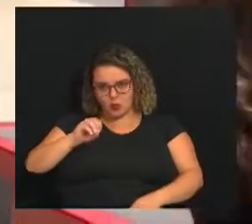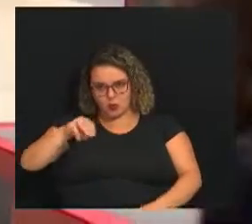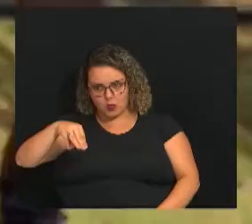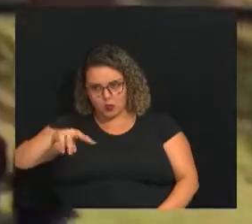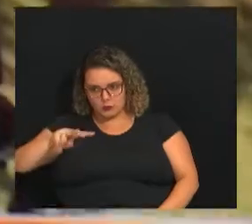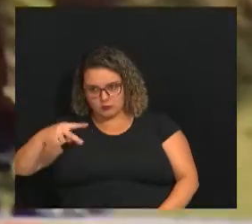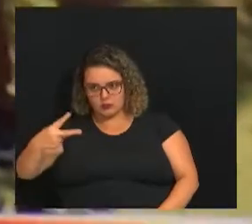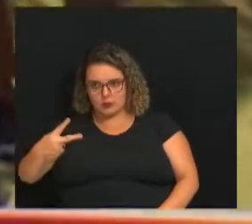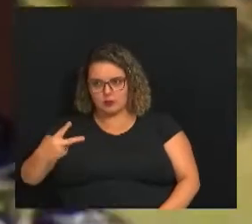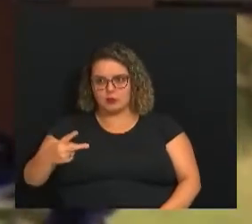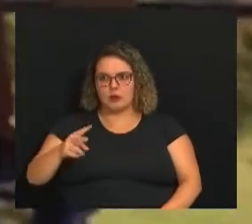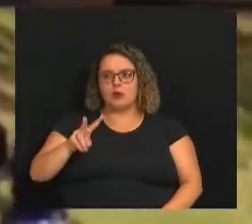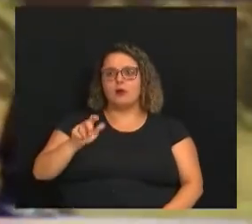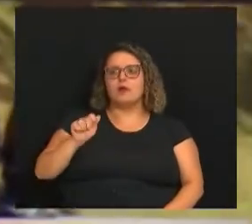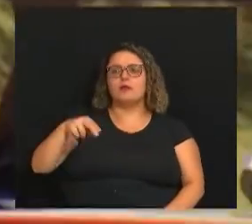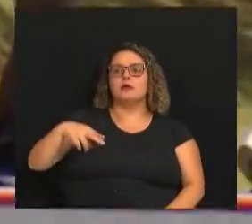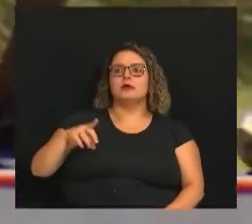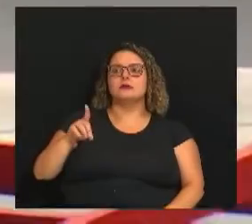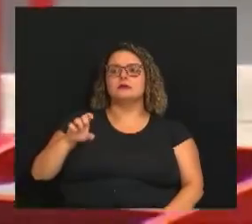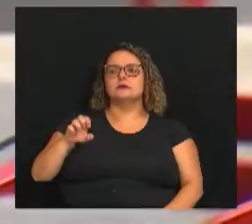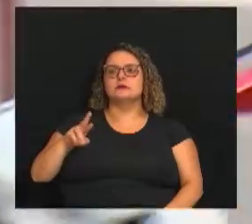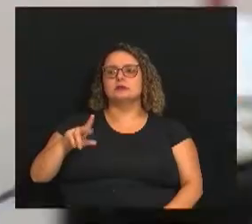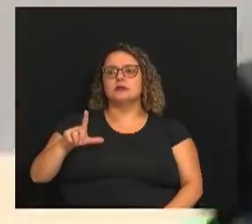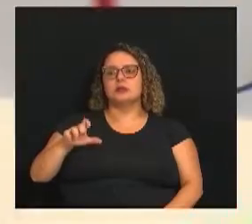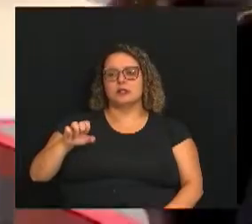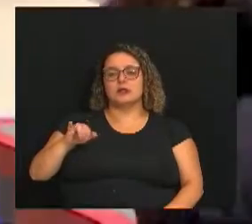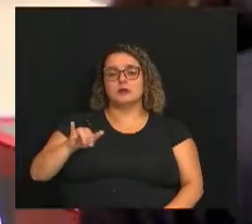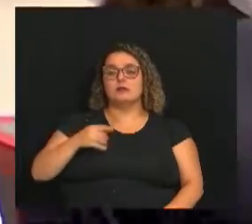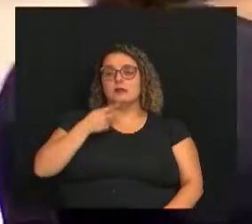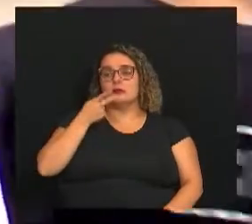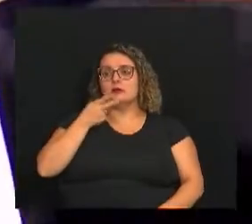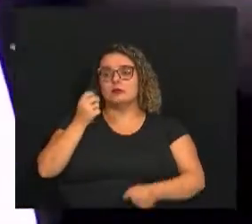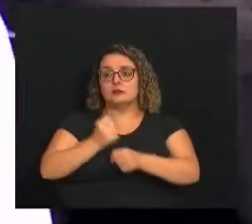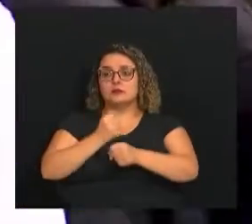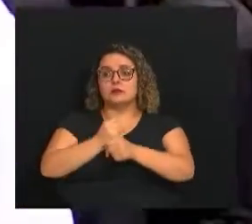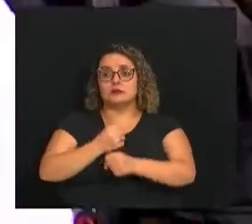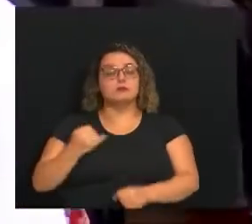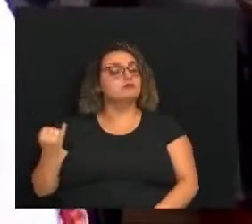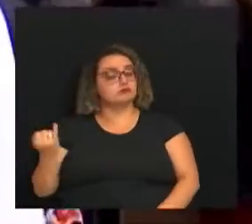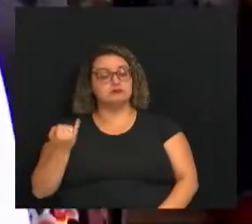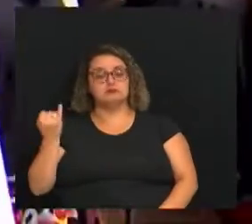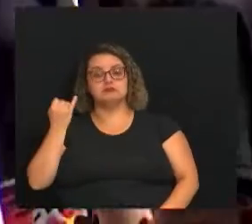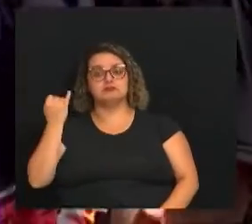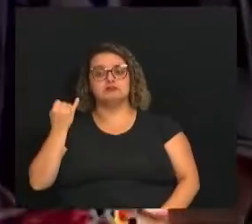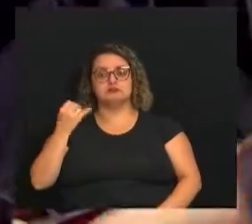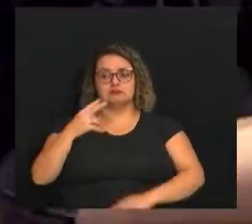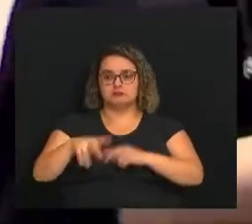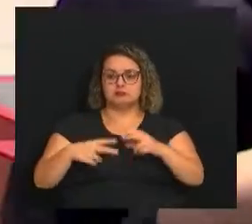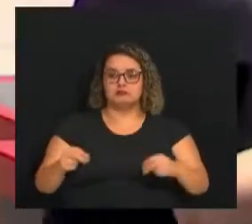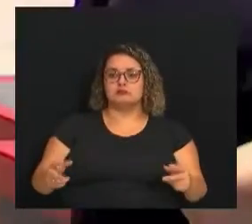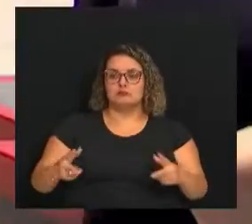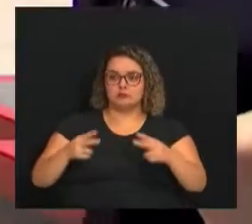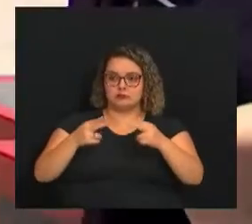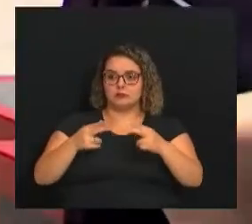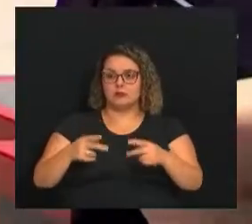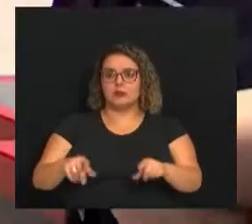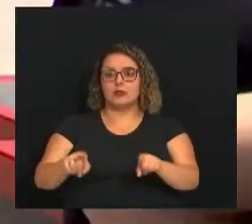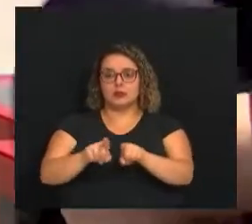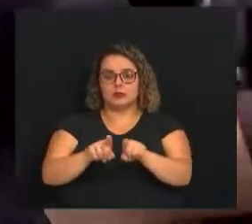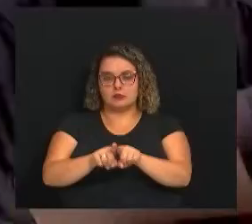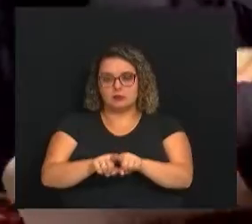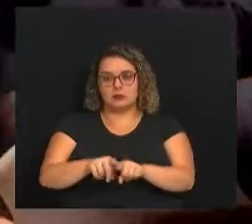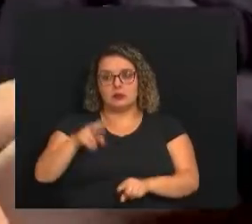de Almeida também comentou sobre a elaboração da obra. É importante a inauguração de hoje, mas é importante a gente também recapitular um